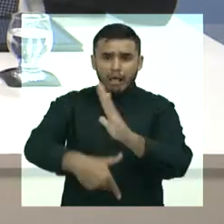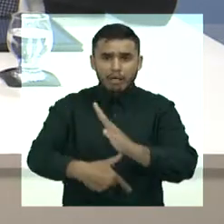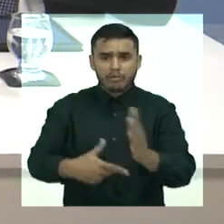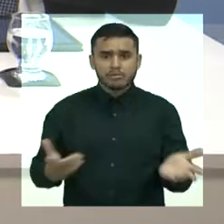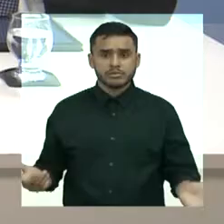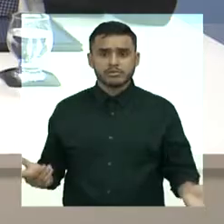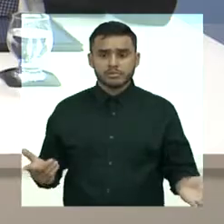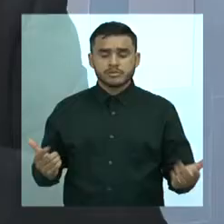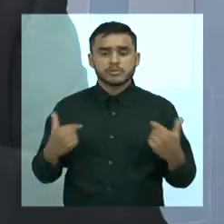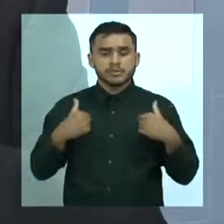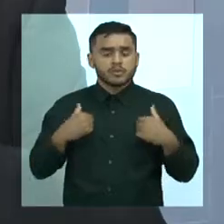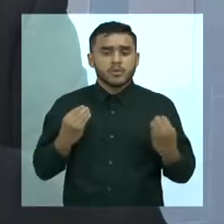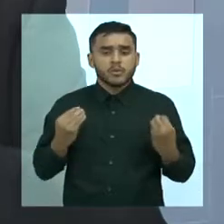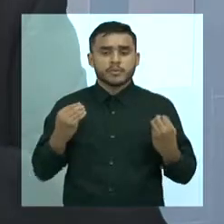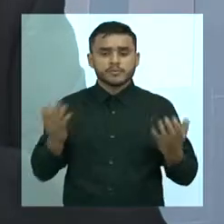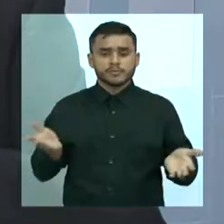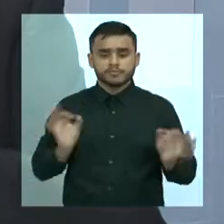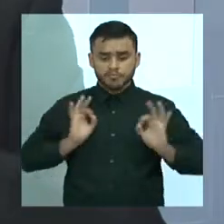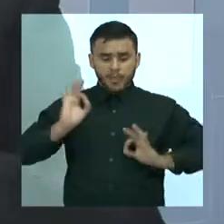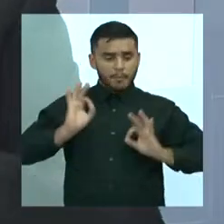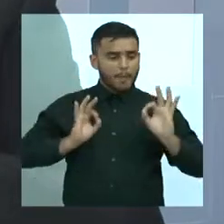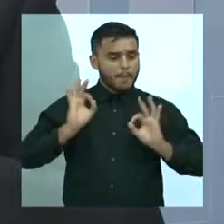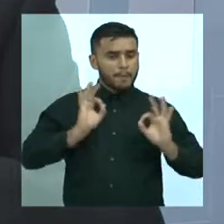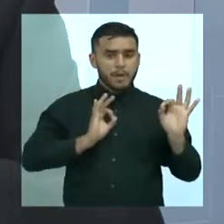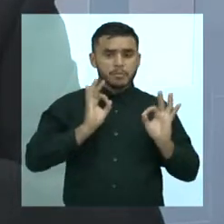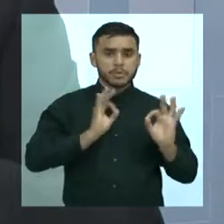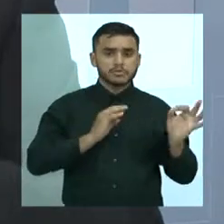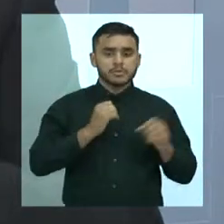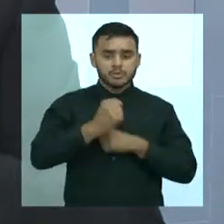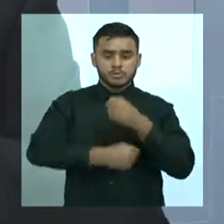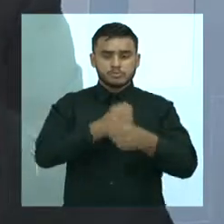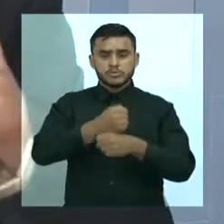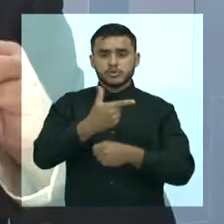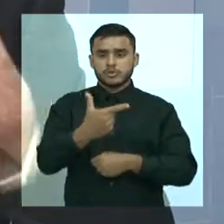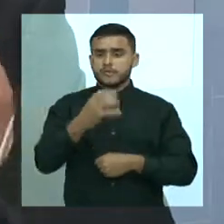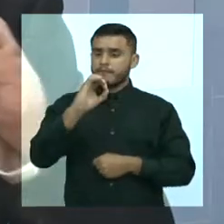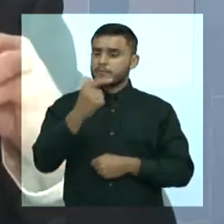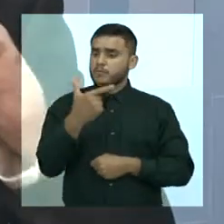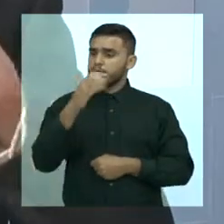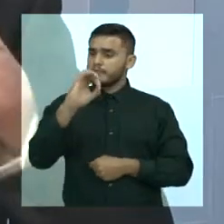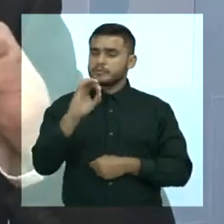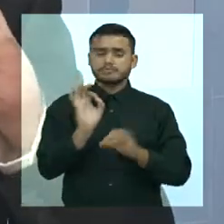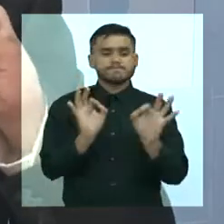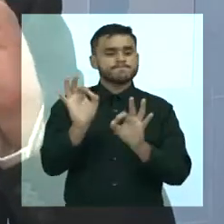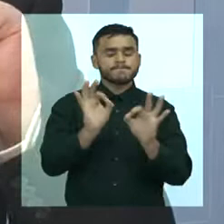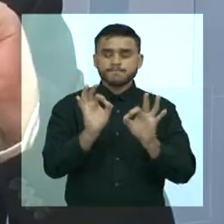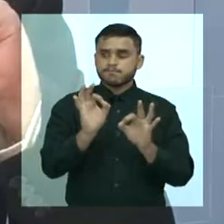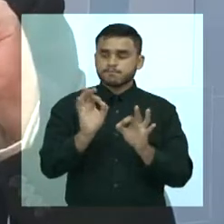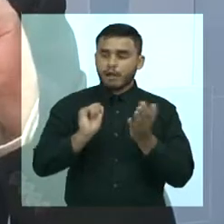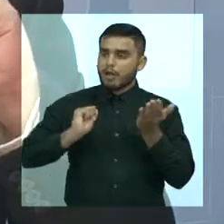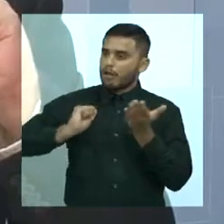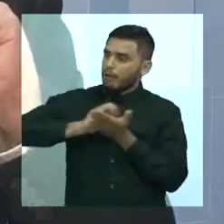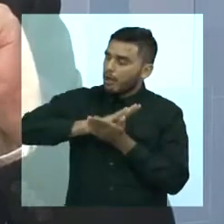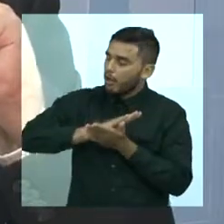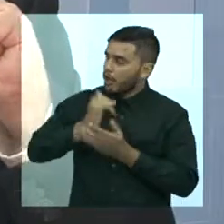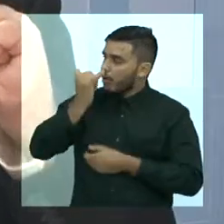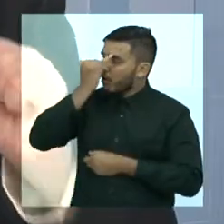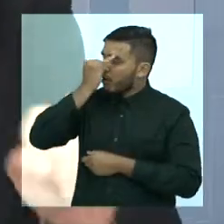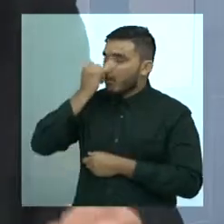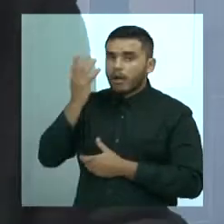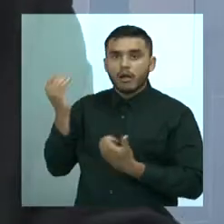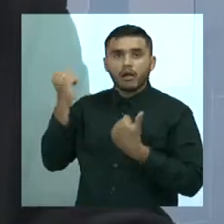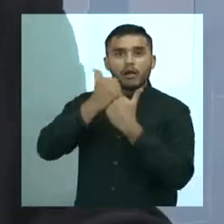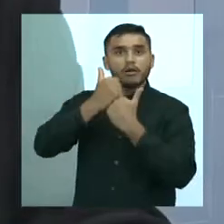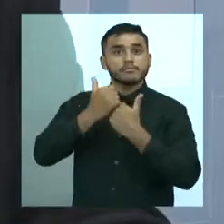já um orçamento quase que pronto para 2020? Então, tem essas nuances que a gente precisa compreender. Outro